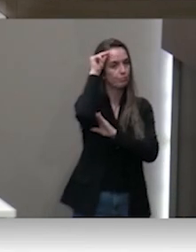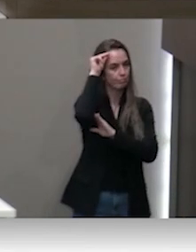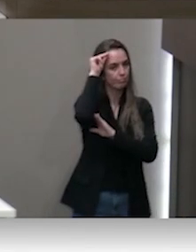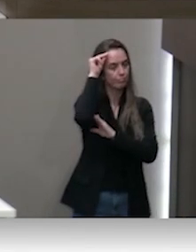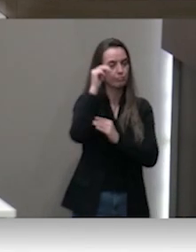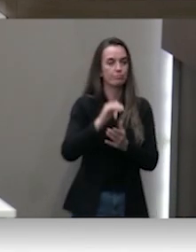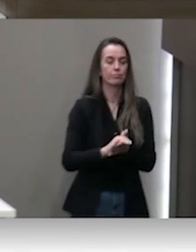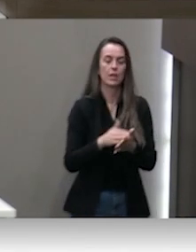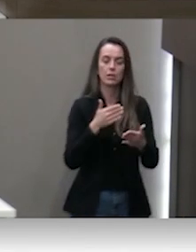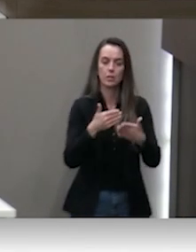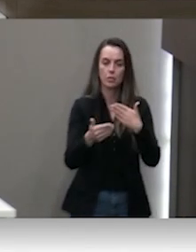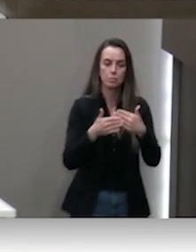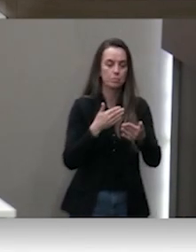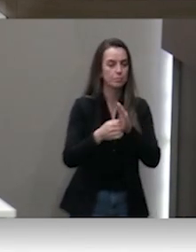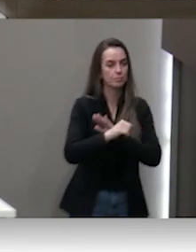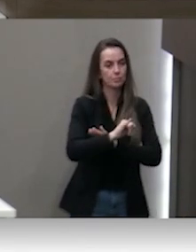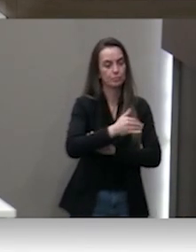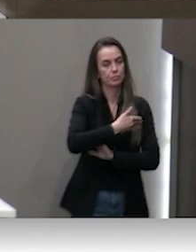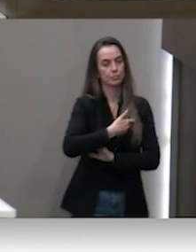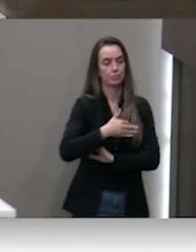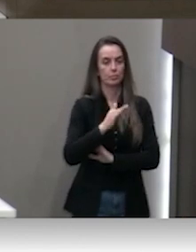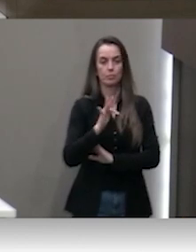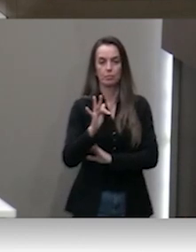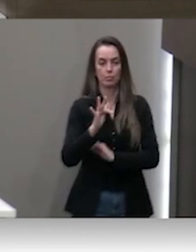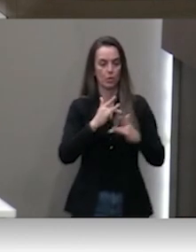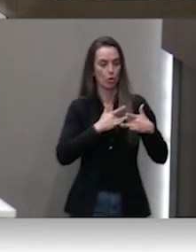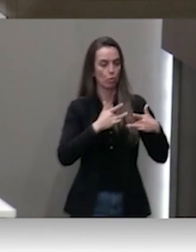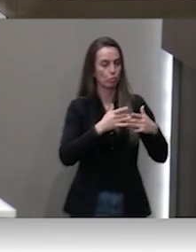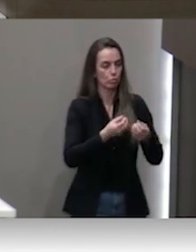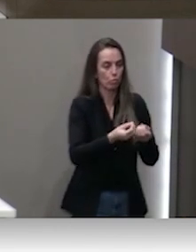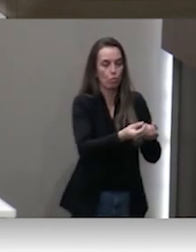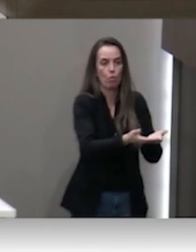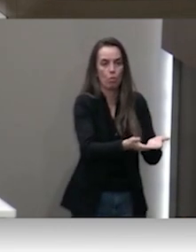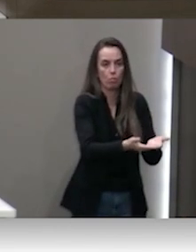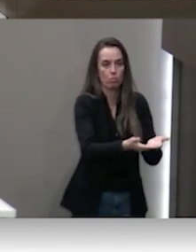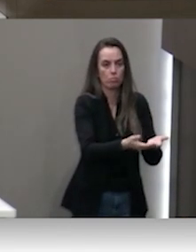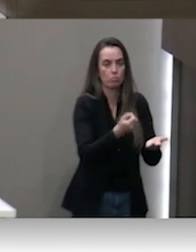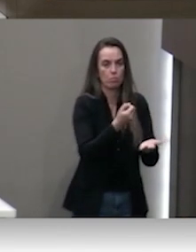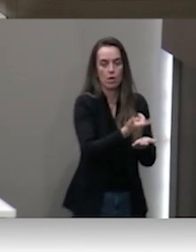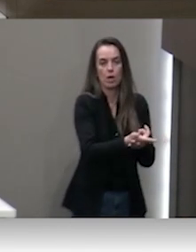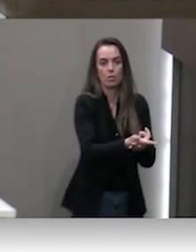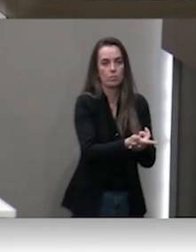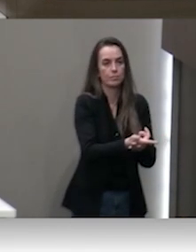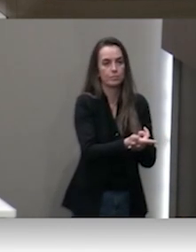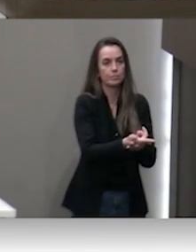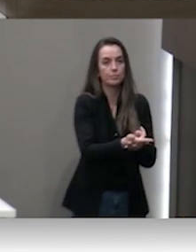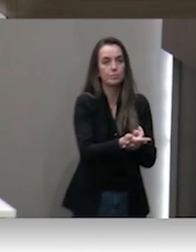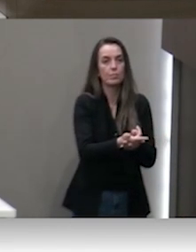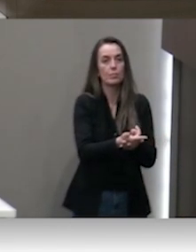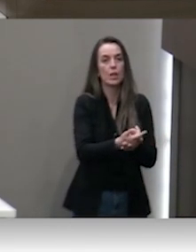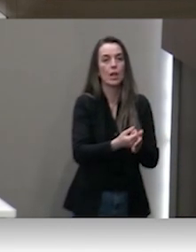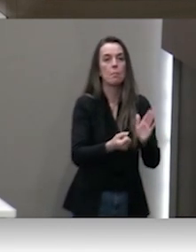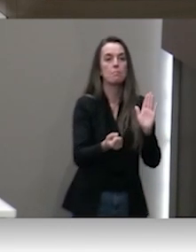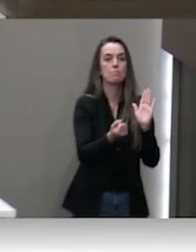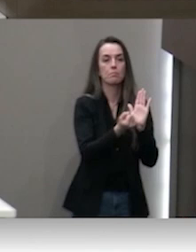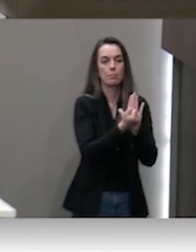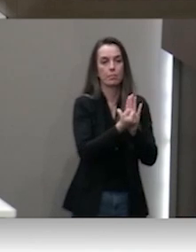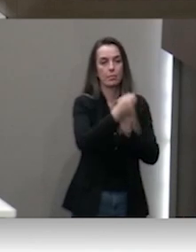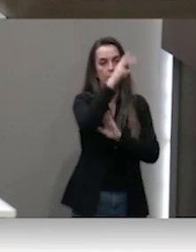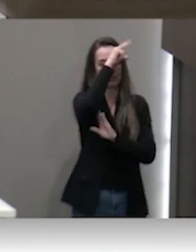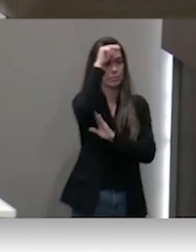Não importa se foi o governo federal, estadual ou municipal que pagou, é patrimônio do